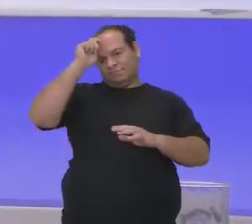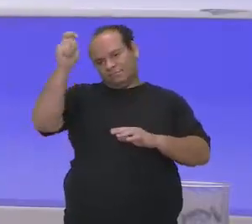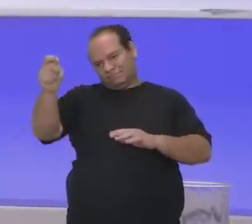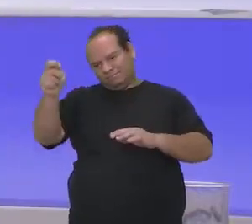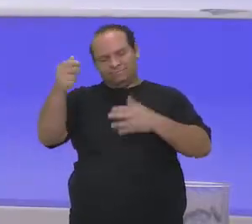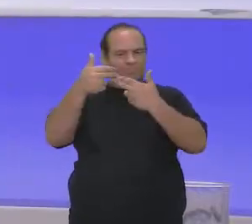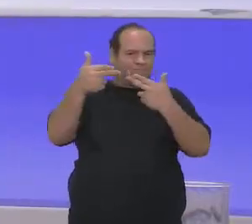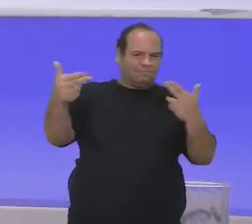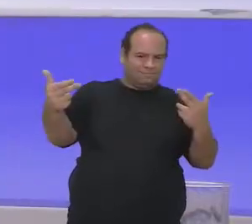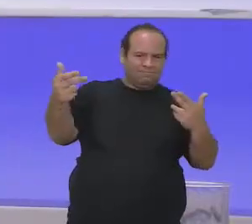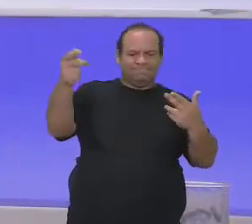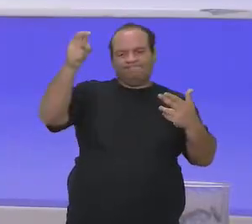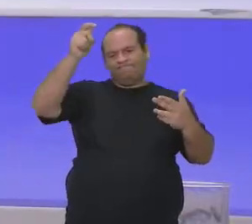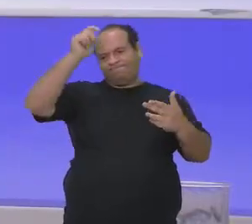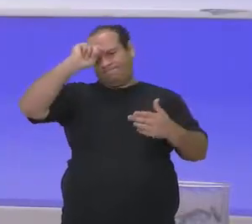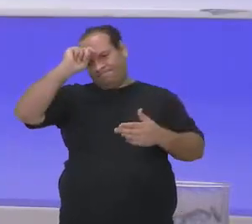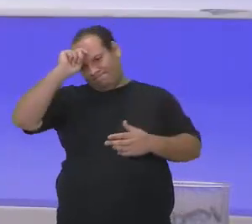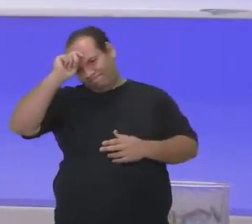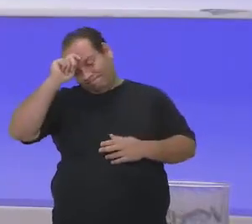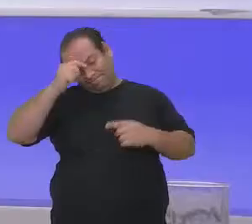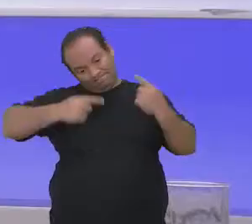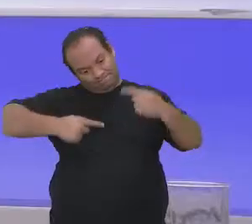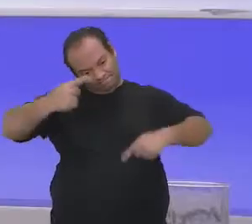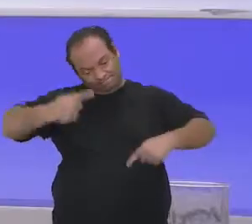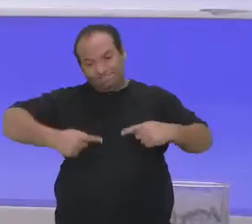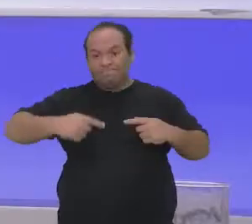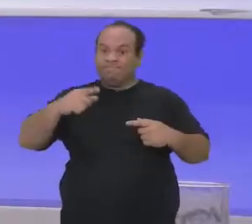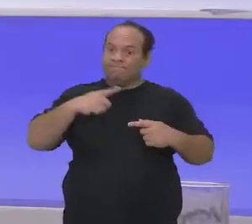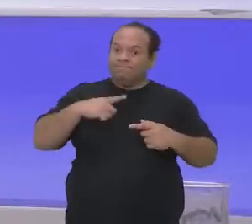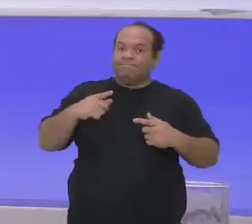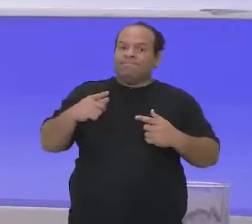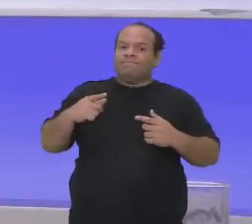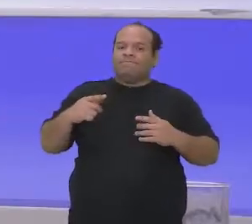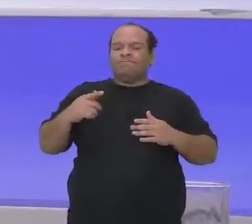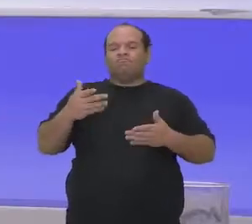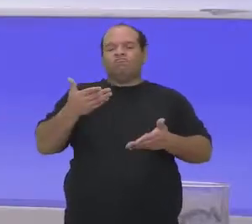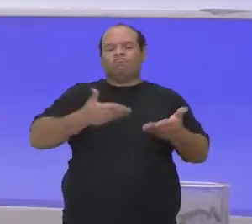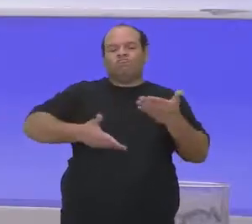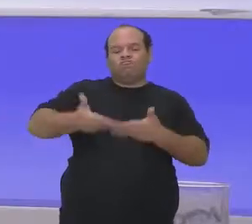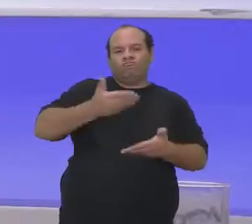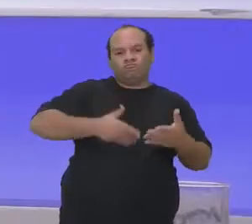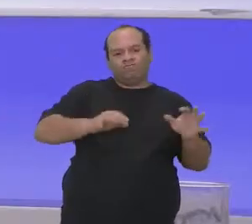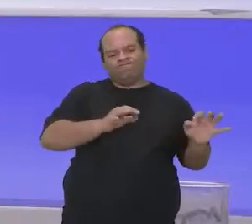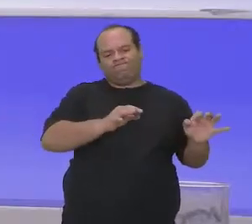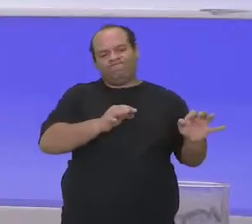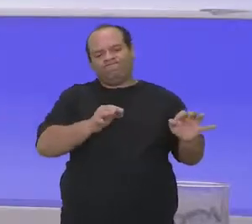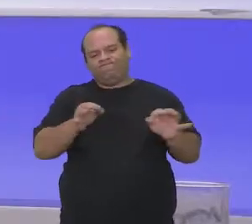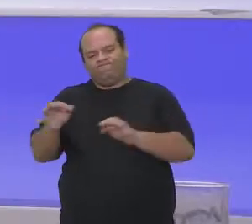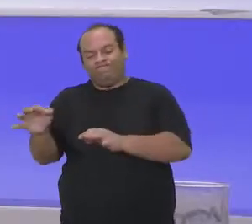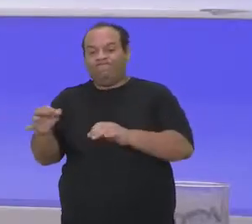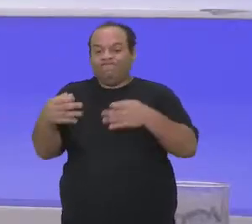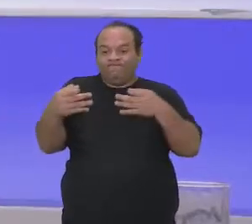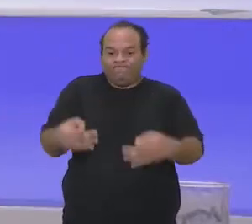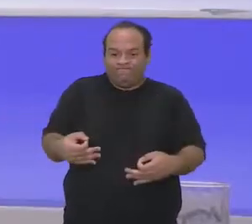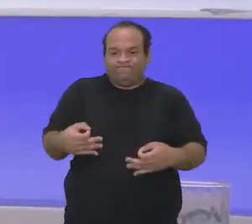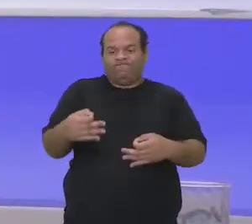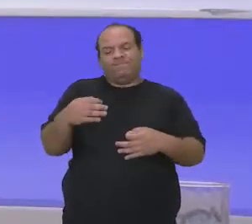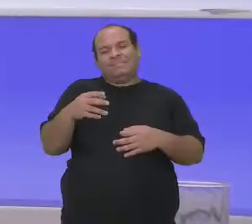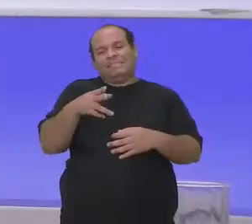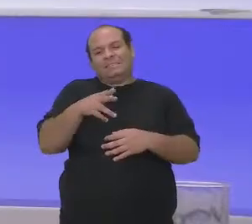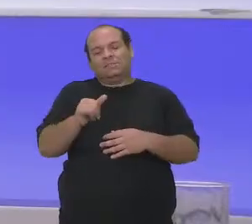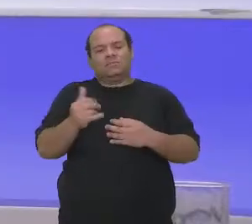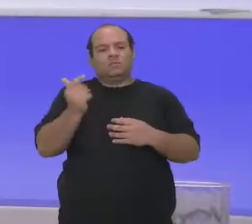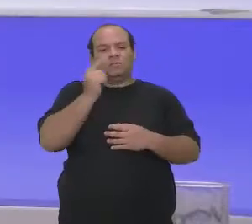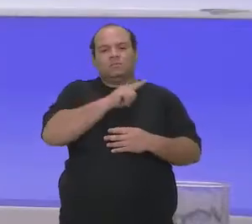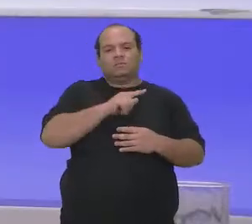elétrico, botando um pouco o chapéu de políticas públicas, a gente só vai ter uma transição energética efetiva quando a gente